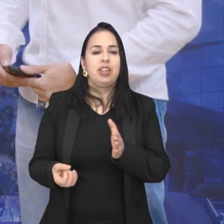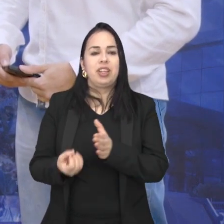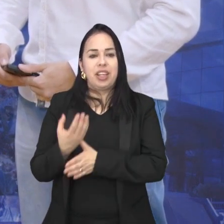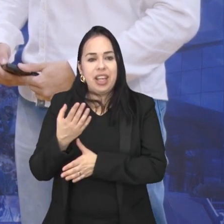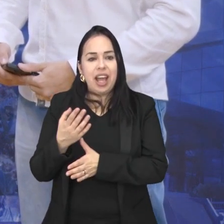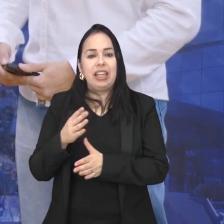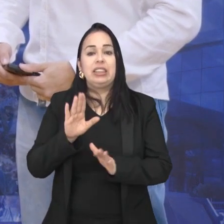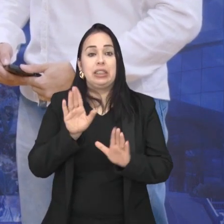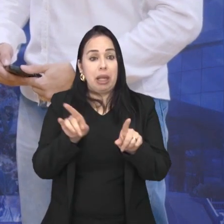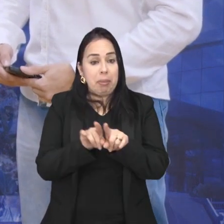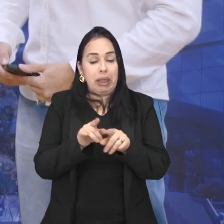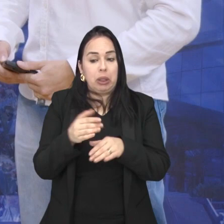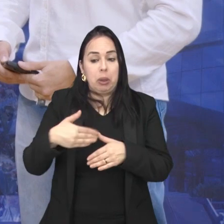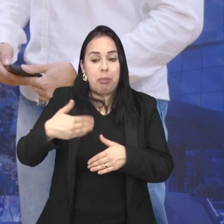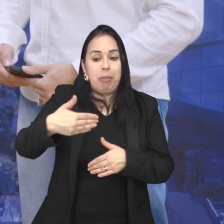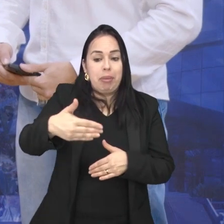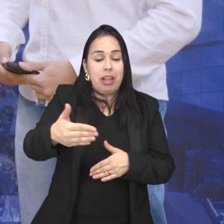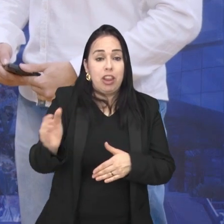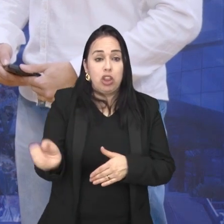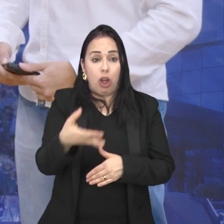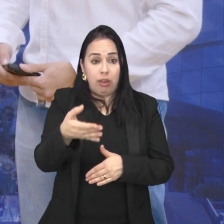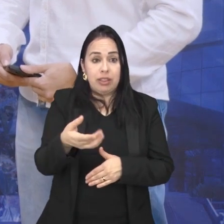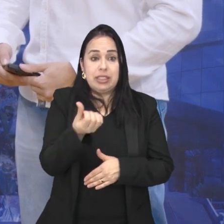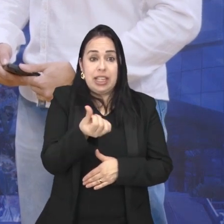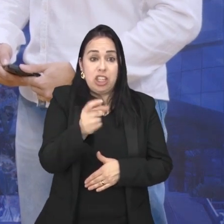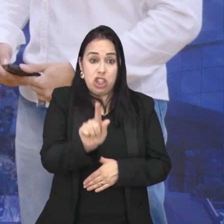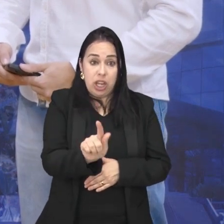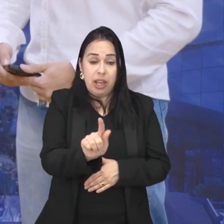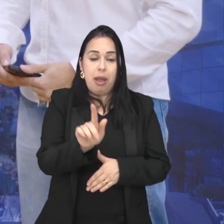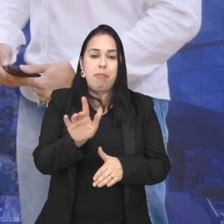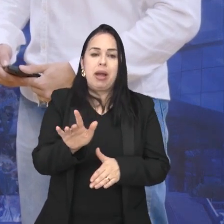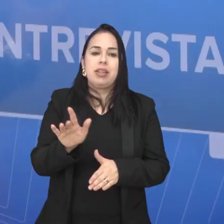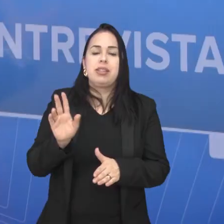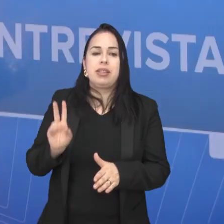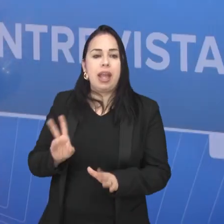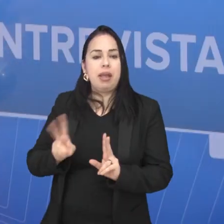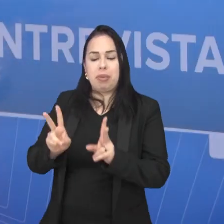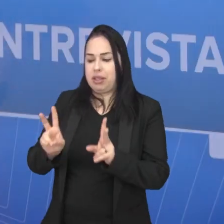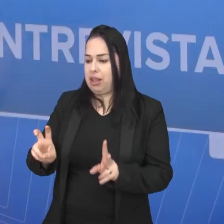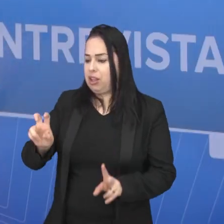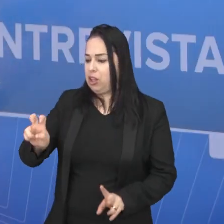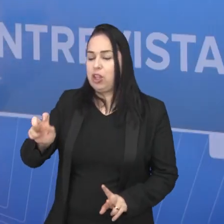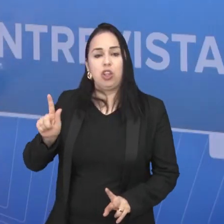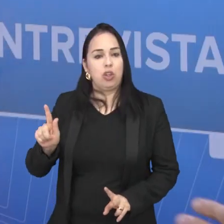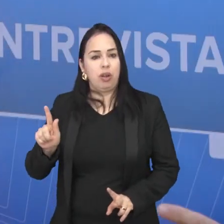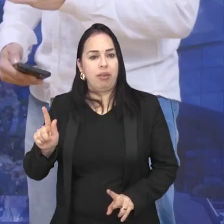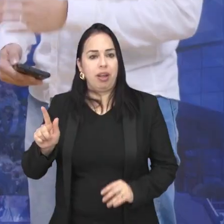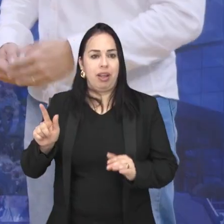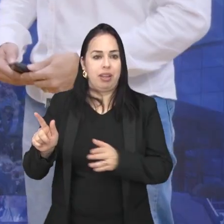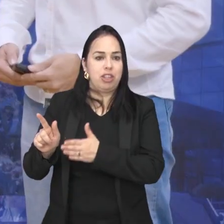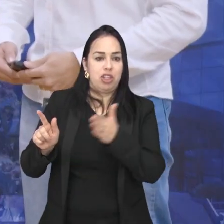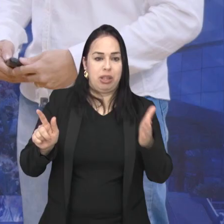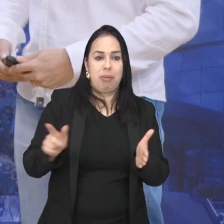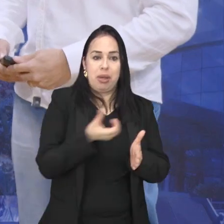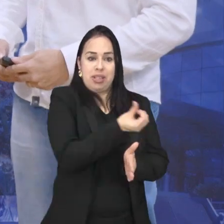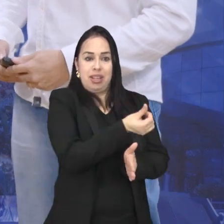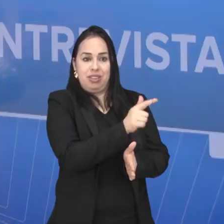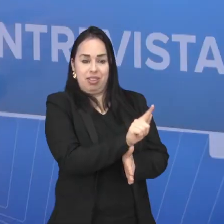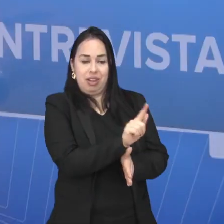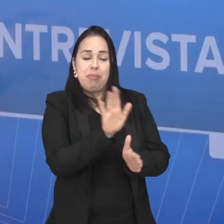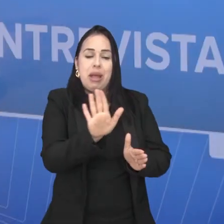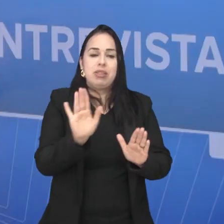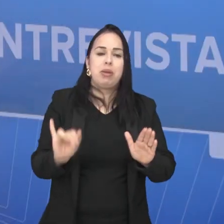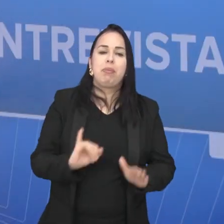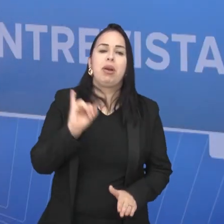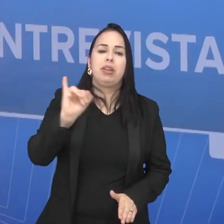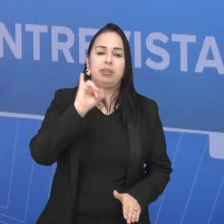implantação também já está prevista, né? Essa outra tecnologia. Sempre quando está saindo uma, já vem essa outra. A outra já está engatilhada. Mas o importante para a gente